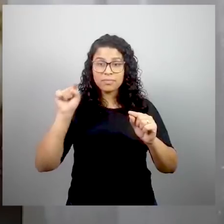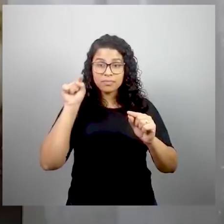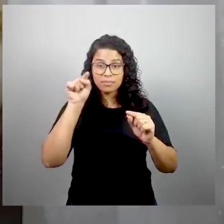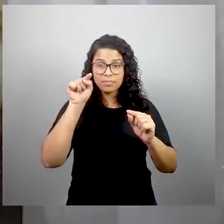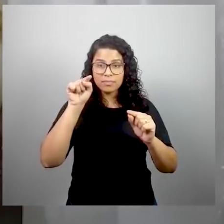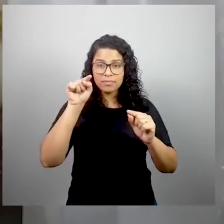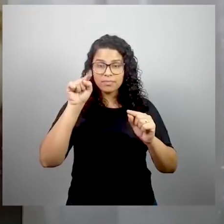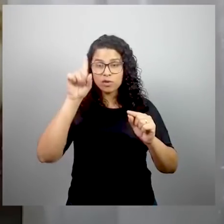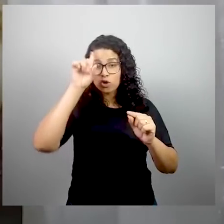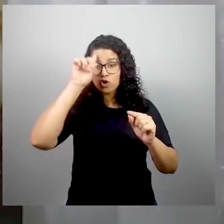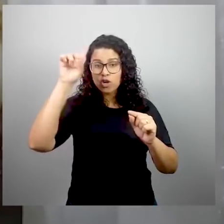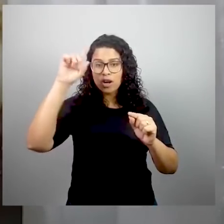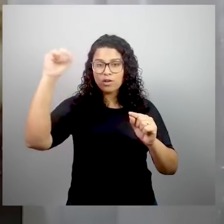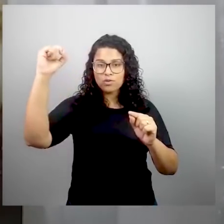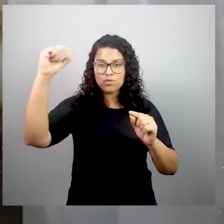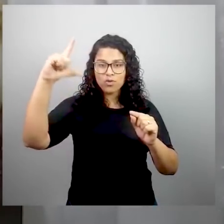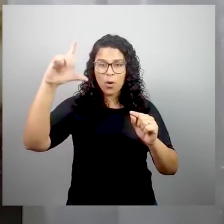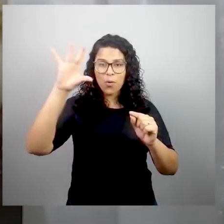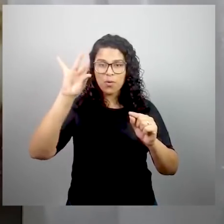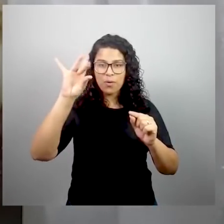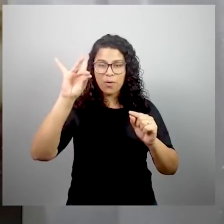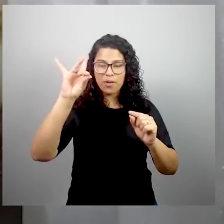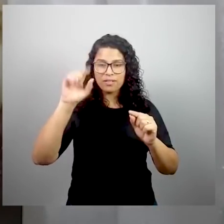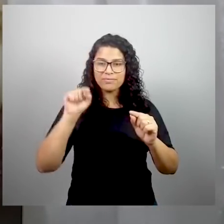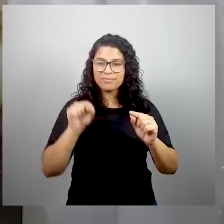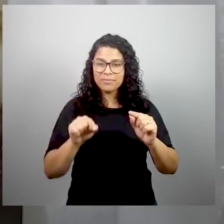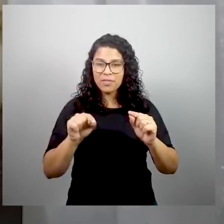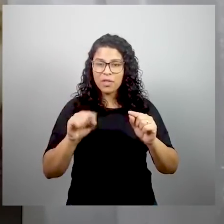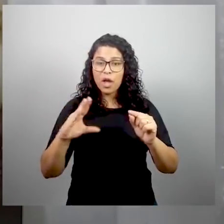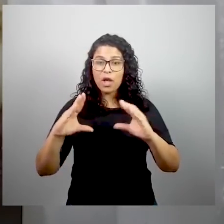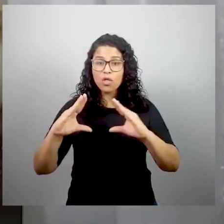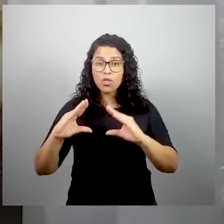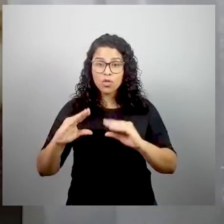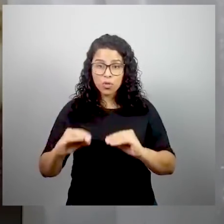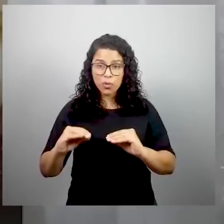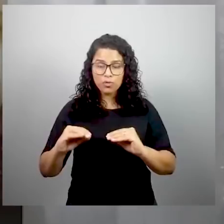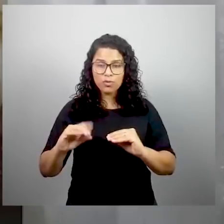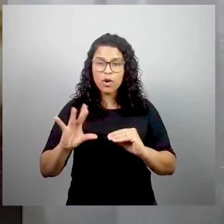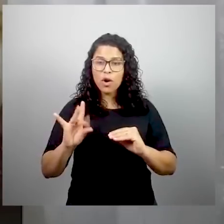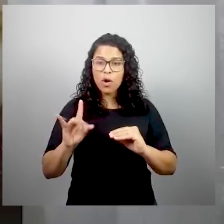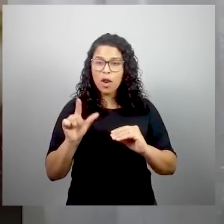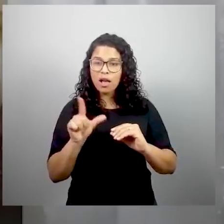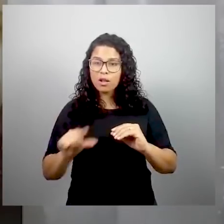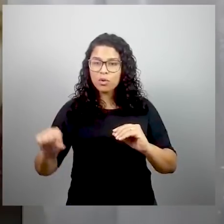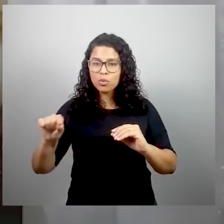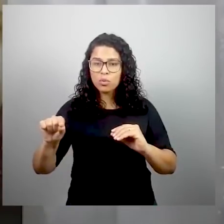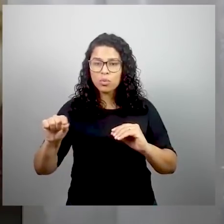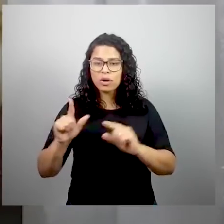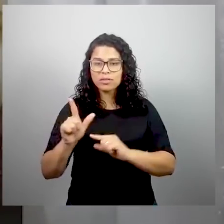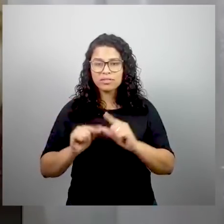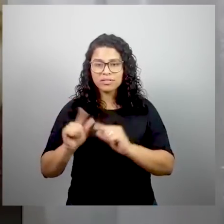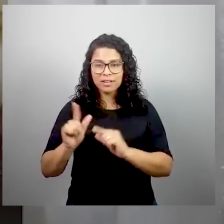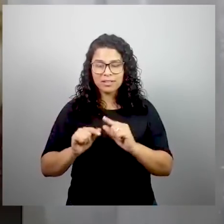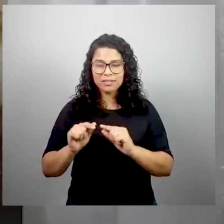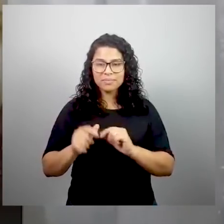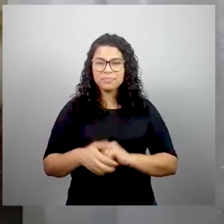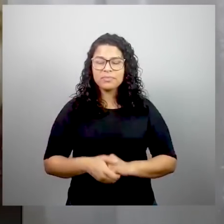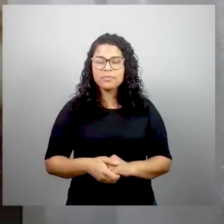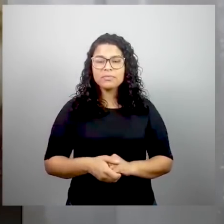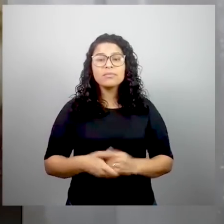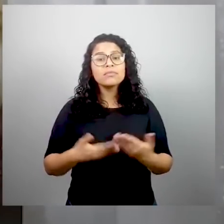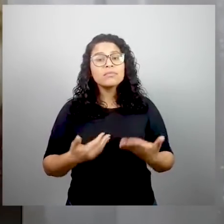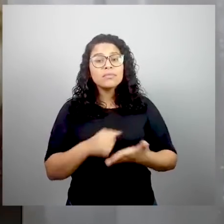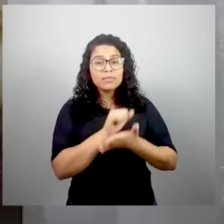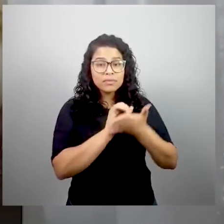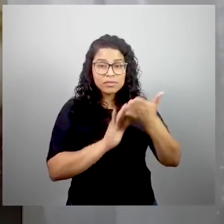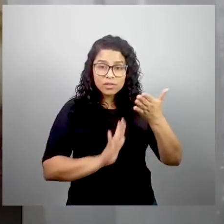dia o sol e na parte da noite as estrelas, a lua. E vocês podem então colocar